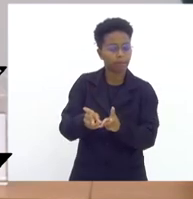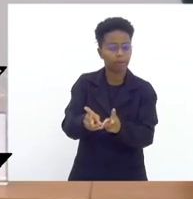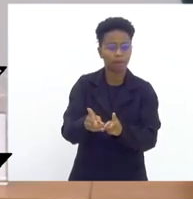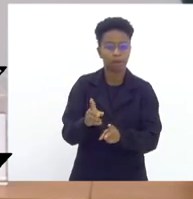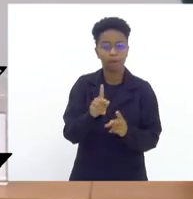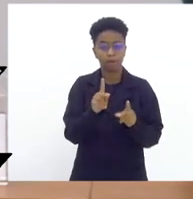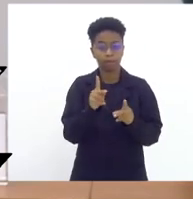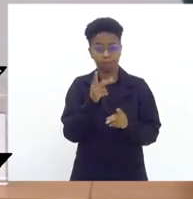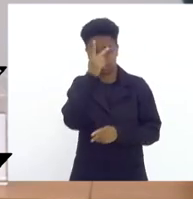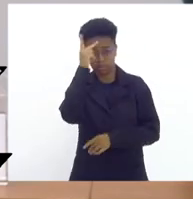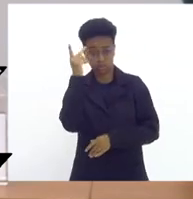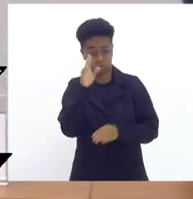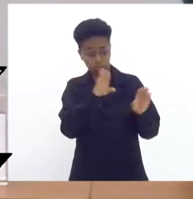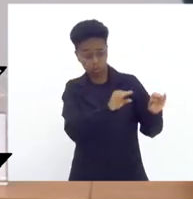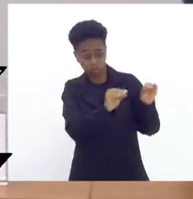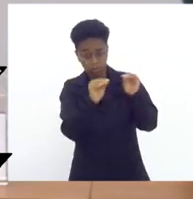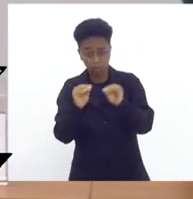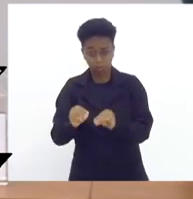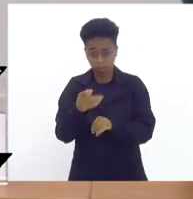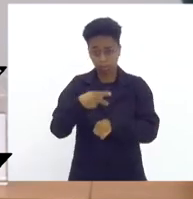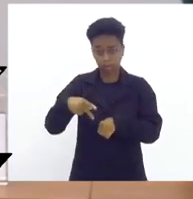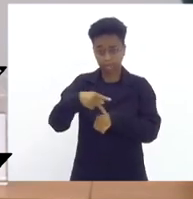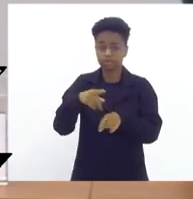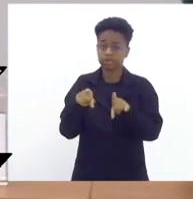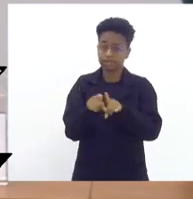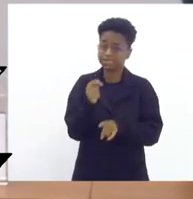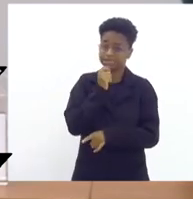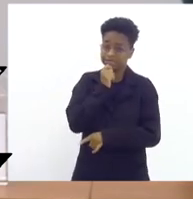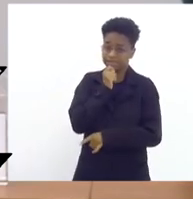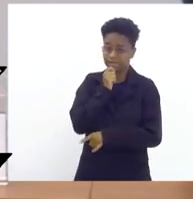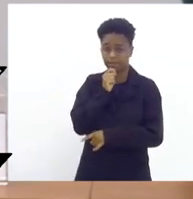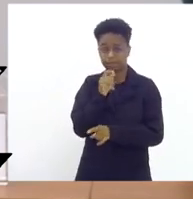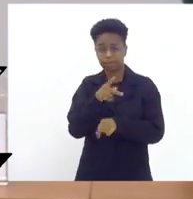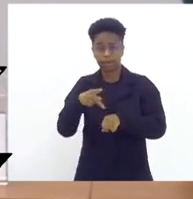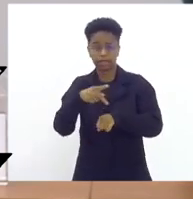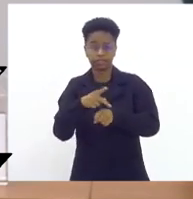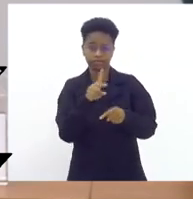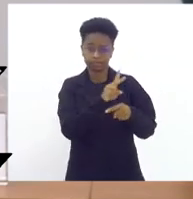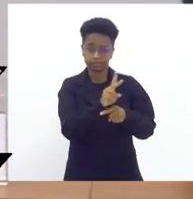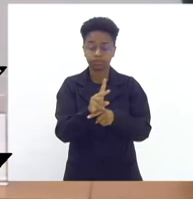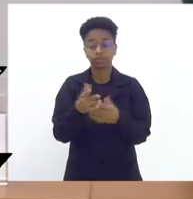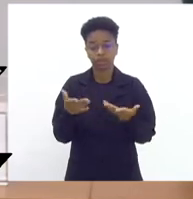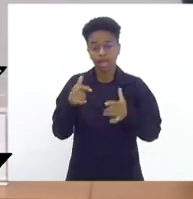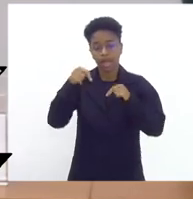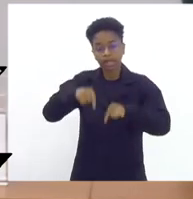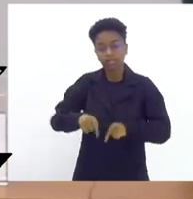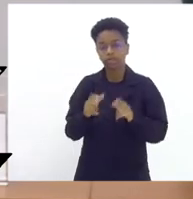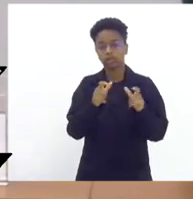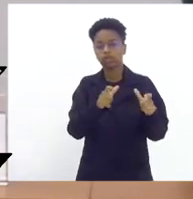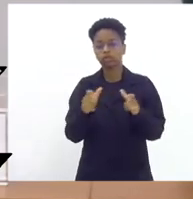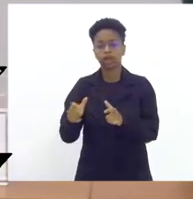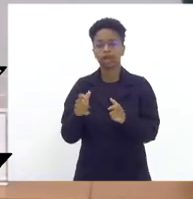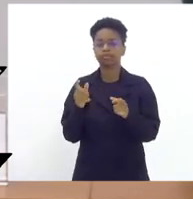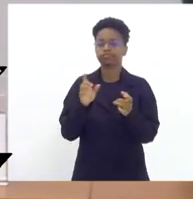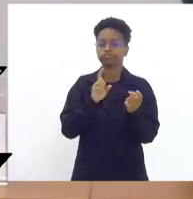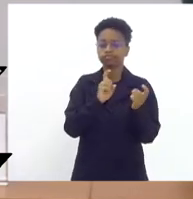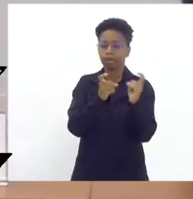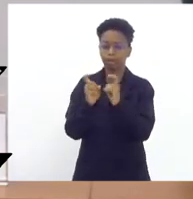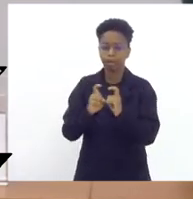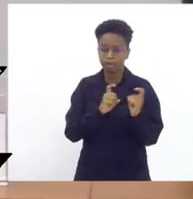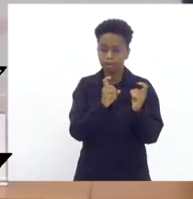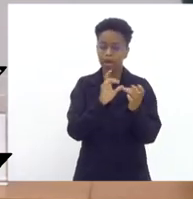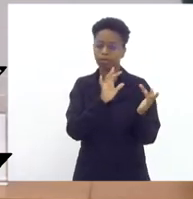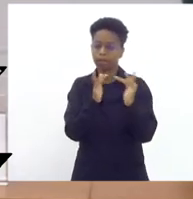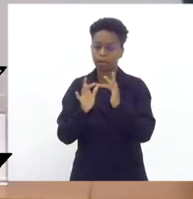população migrante refugiada e a pátrias Então esse espaço é um espaço para articular a sociedade civil